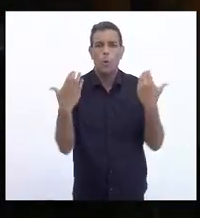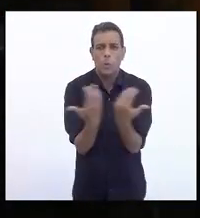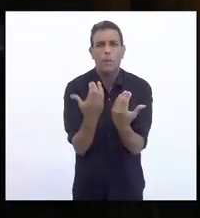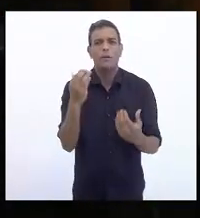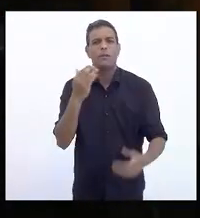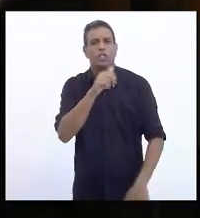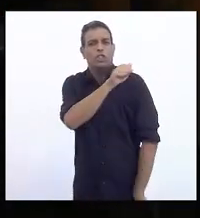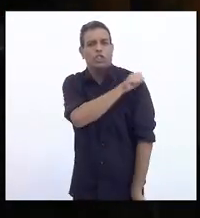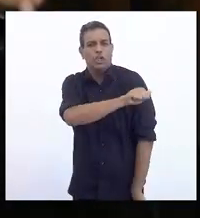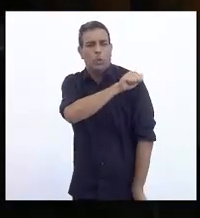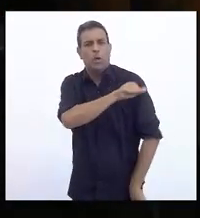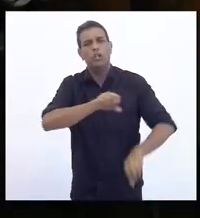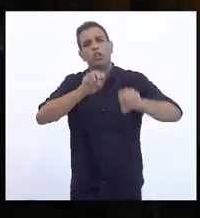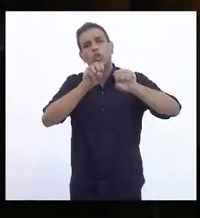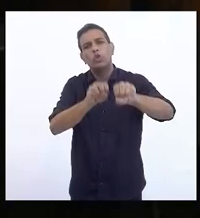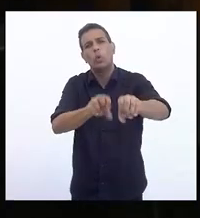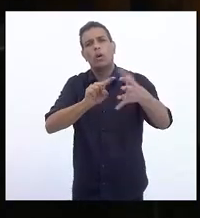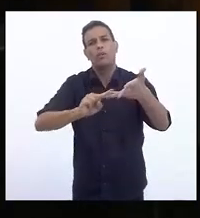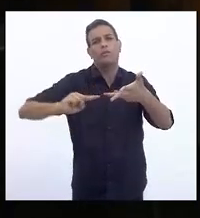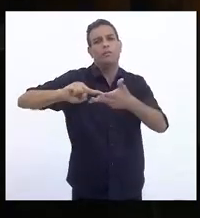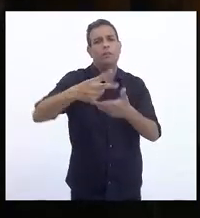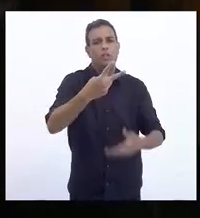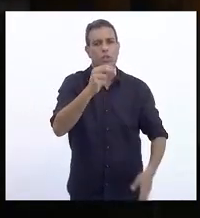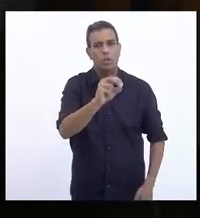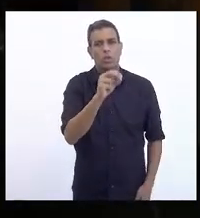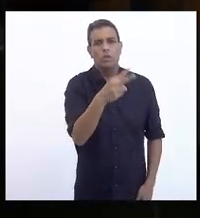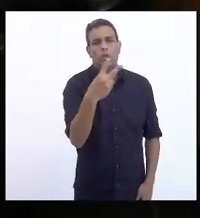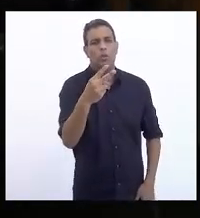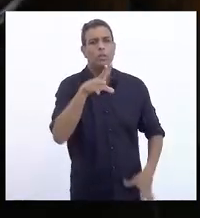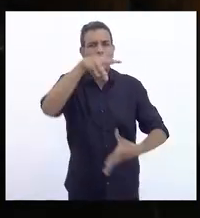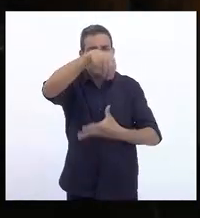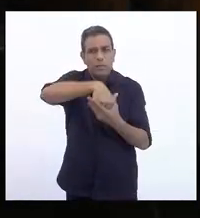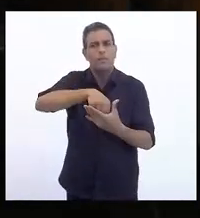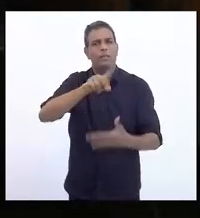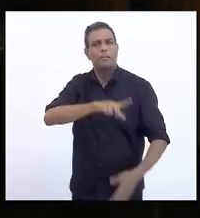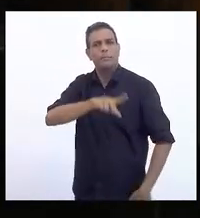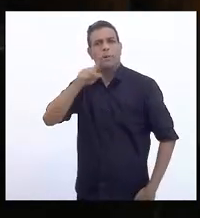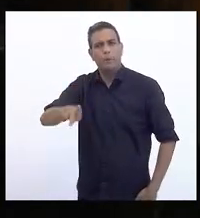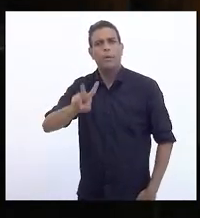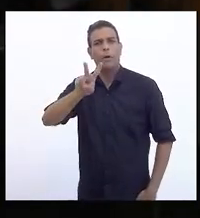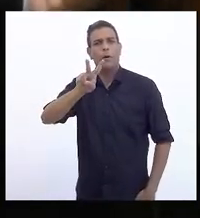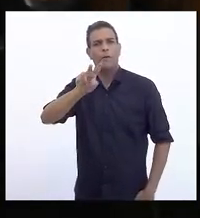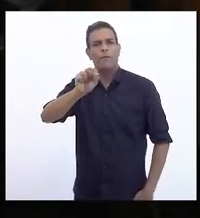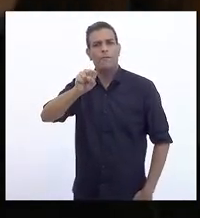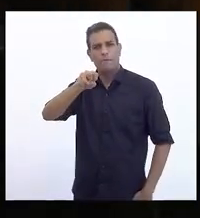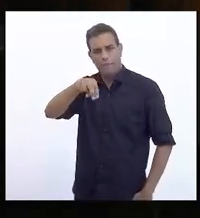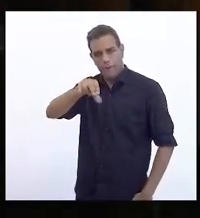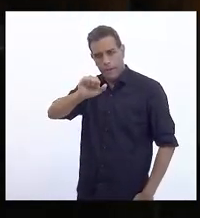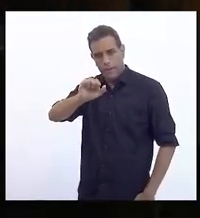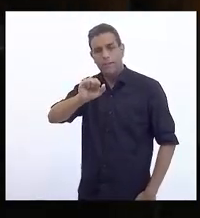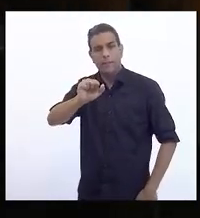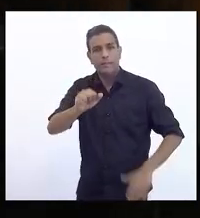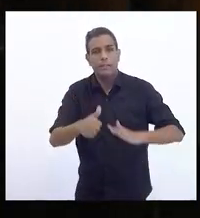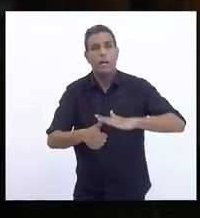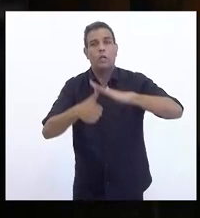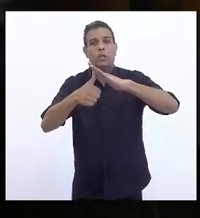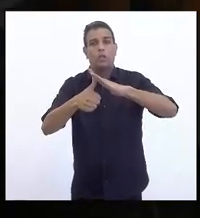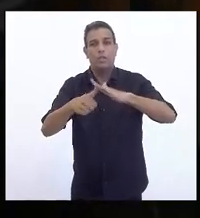Educação, bom, há cerca de 2 anos aproximadamente, eu estive lá com a professora Vânia, que à época era pró-reitora de